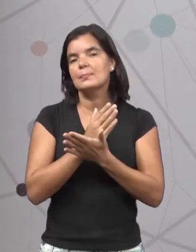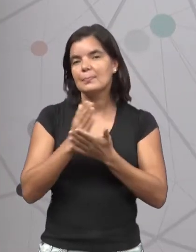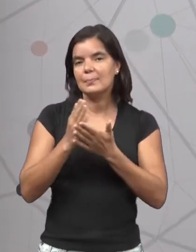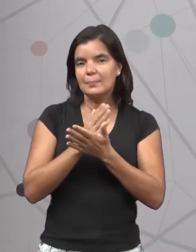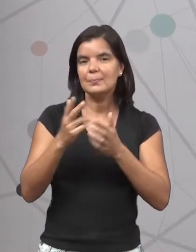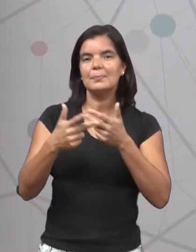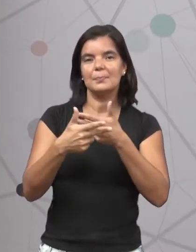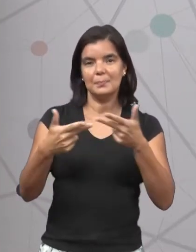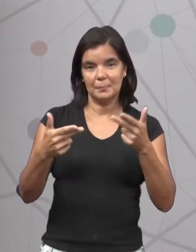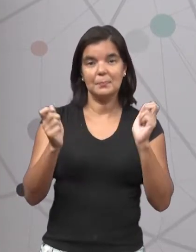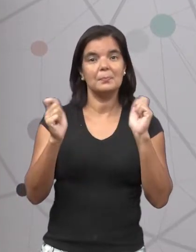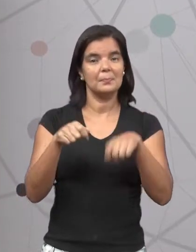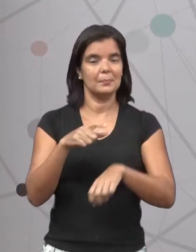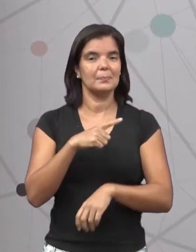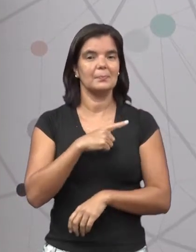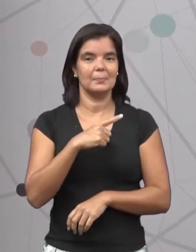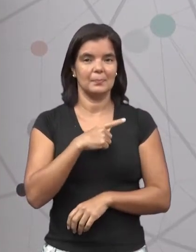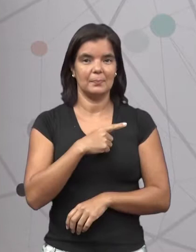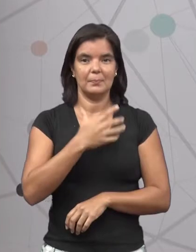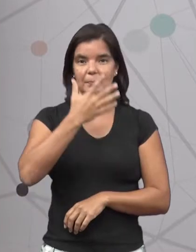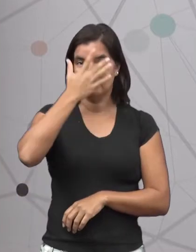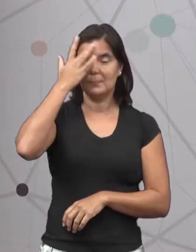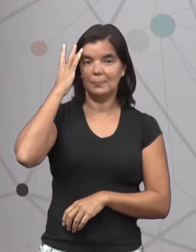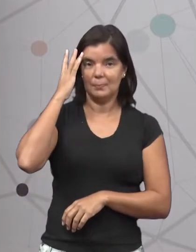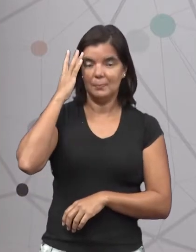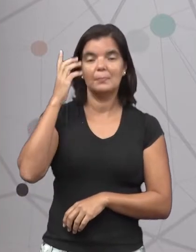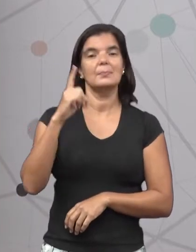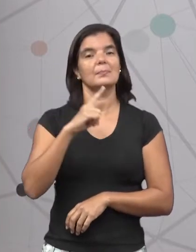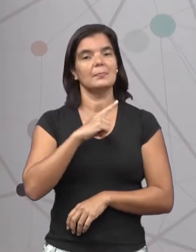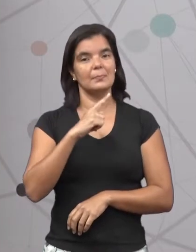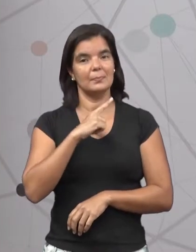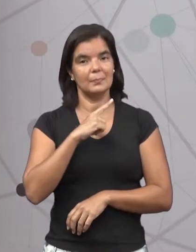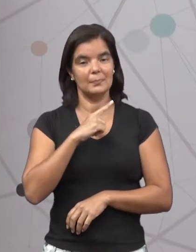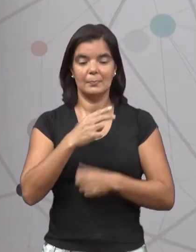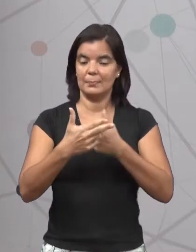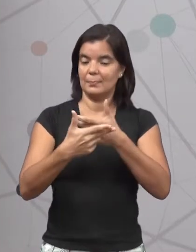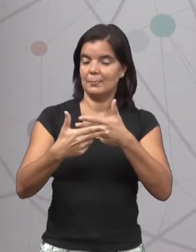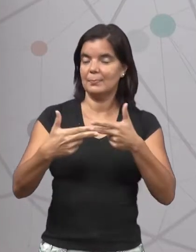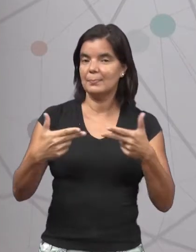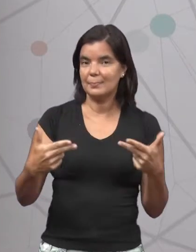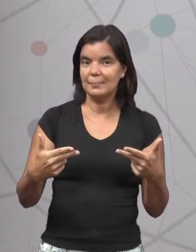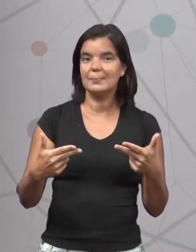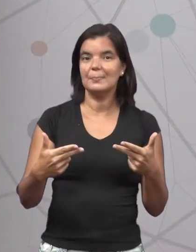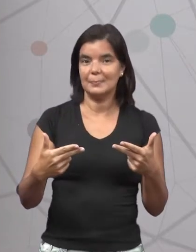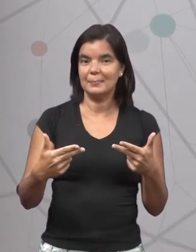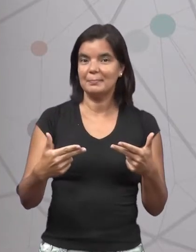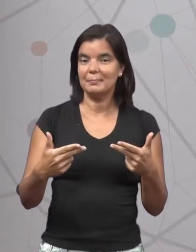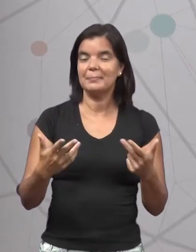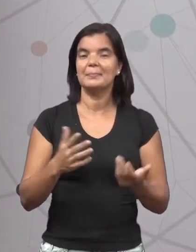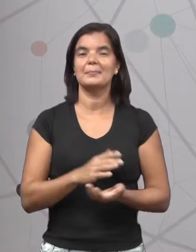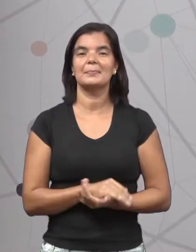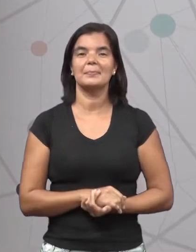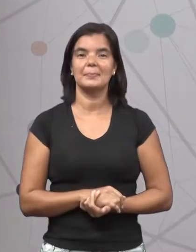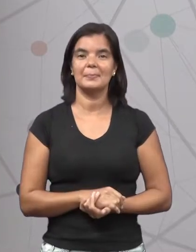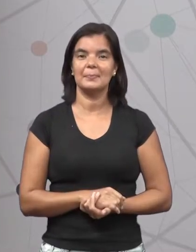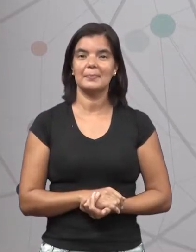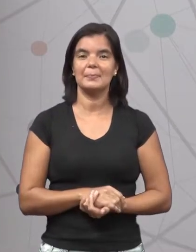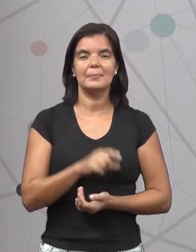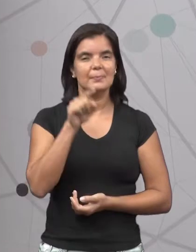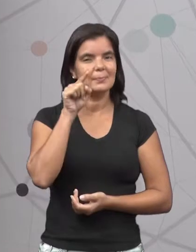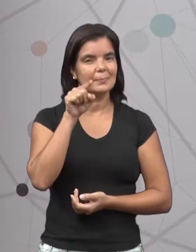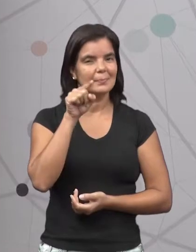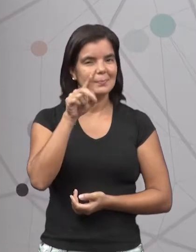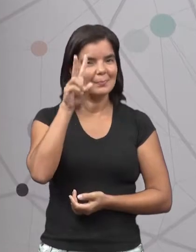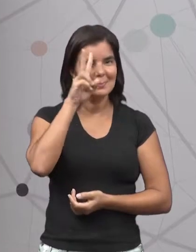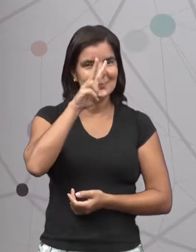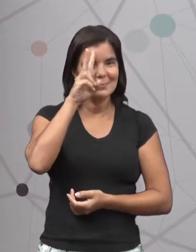coisas podem ter. Pessoas também, objetos, não é mesmo?